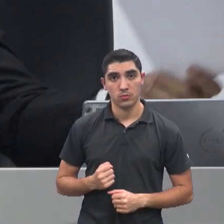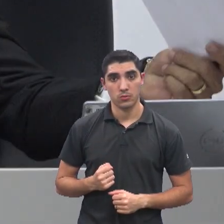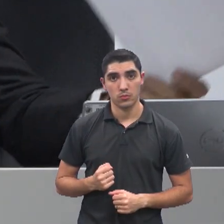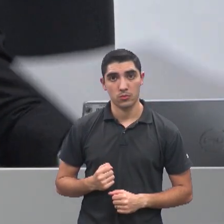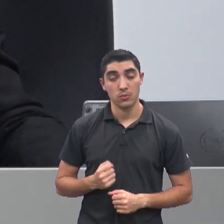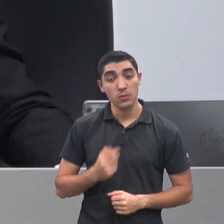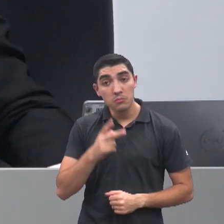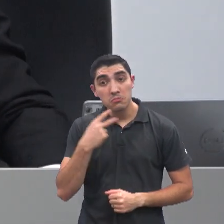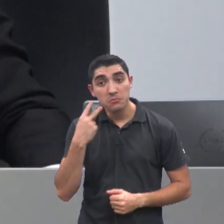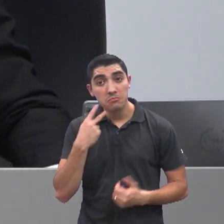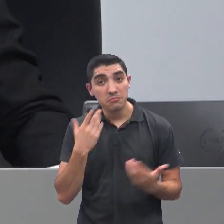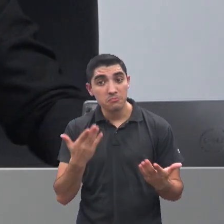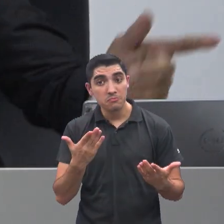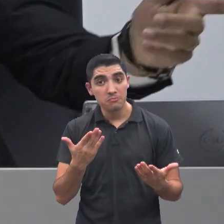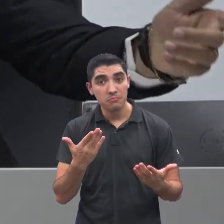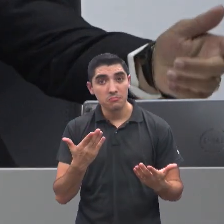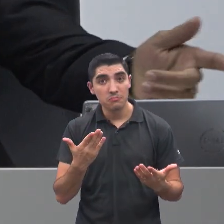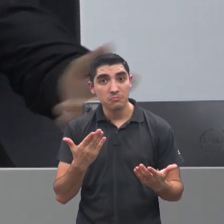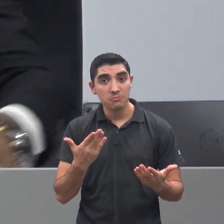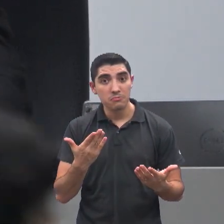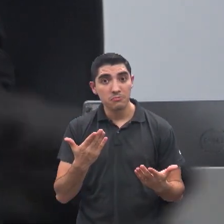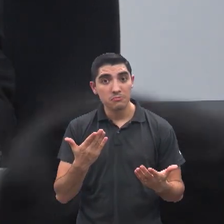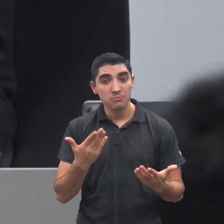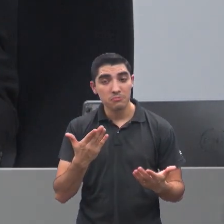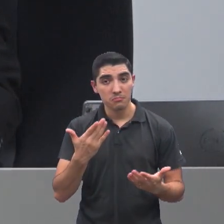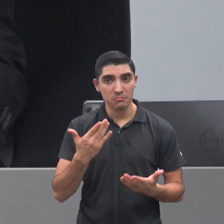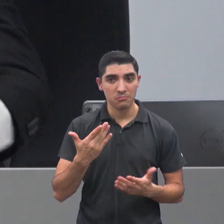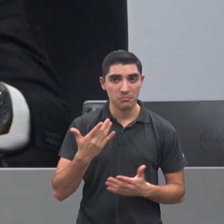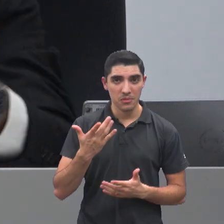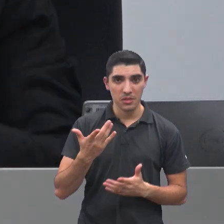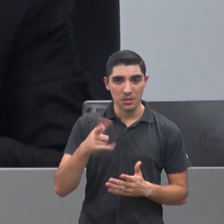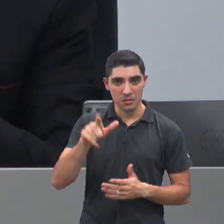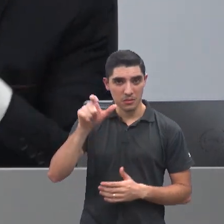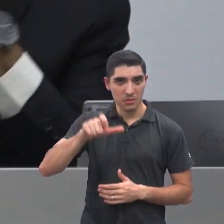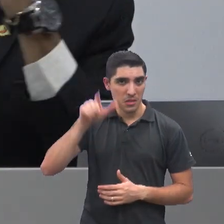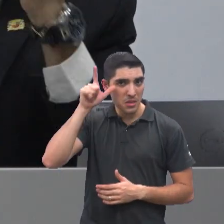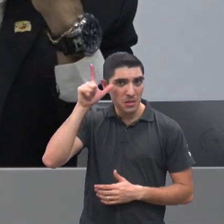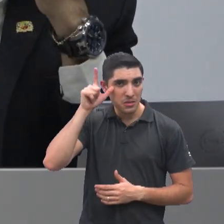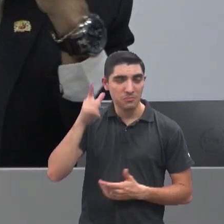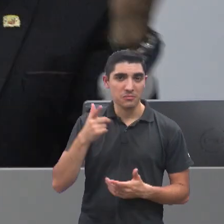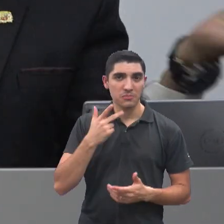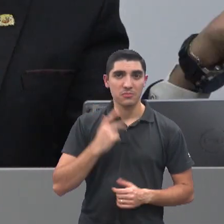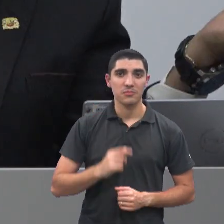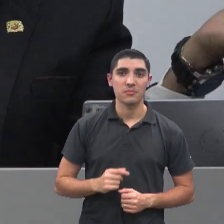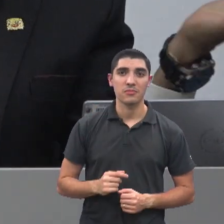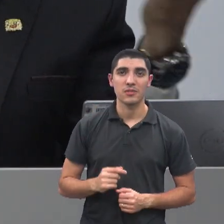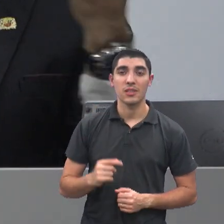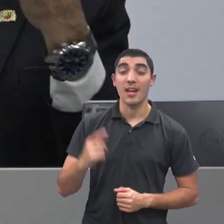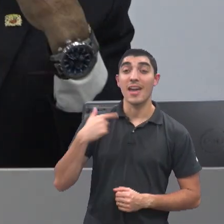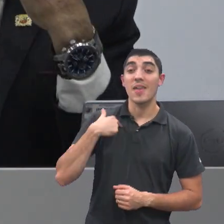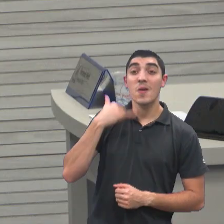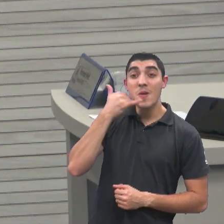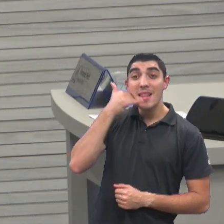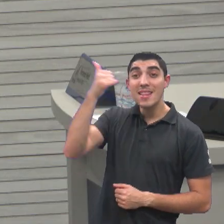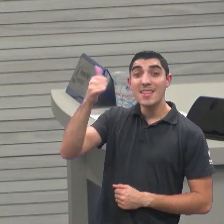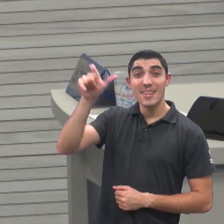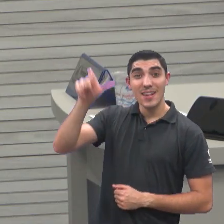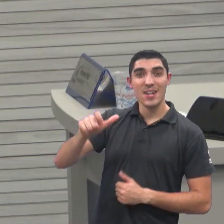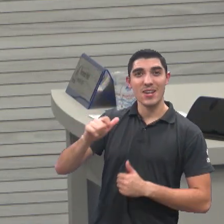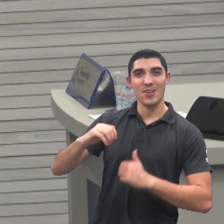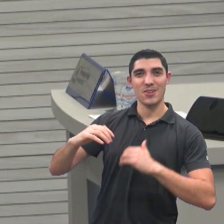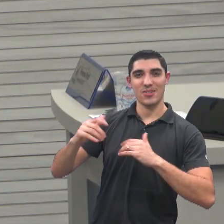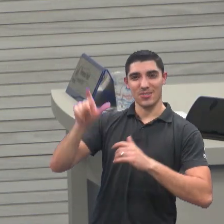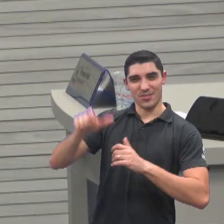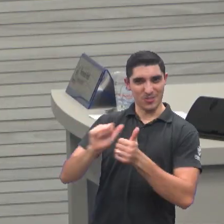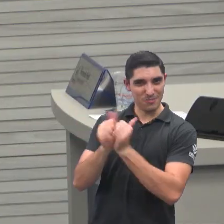Vereador, Vossa Excelência está na ligação. Com a palavra, vereador Lino Bispo. Eu estava ligando para o Yuri Alberto.